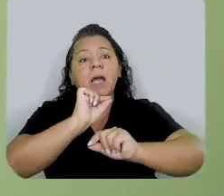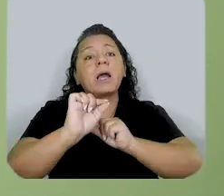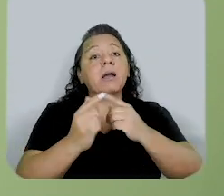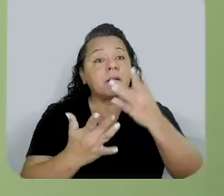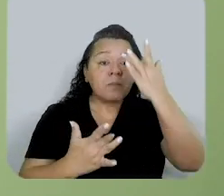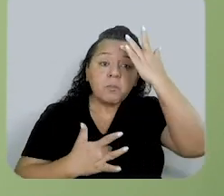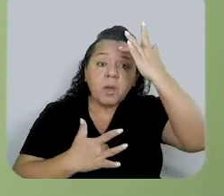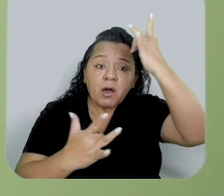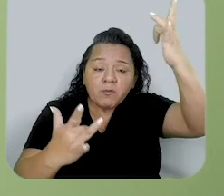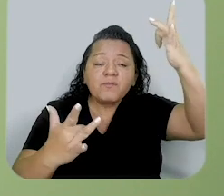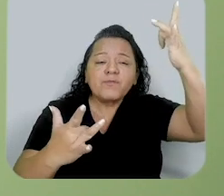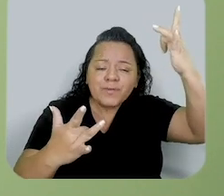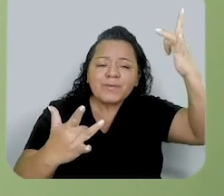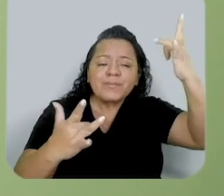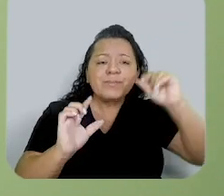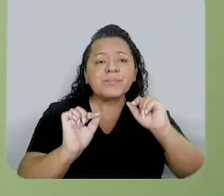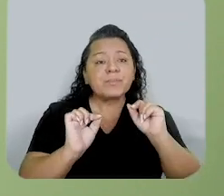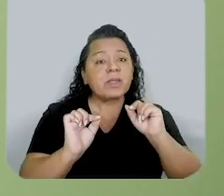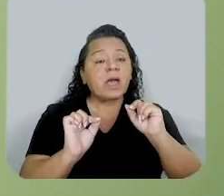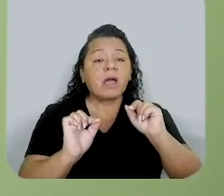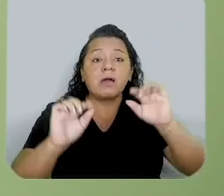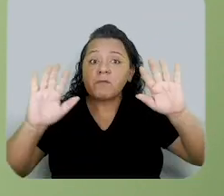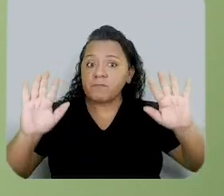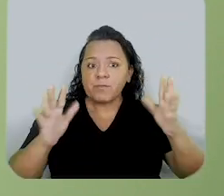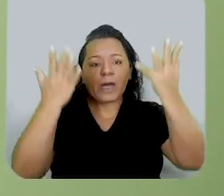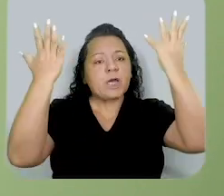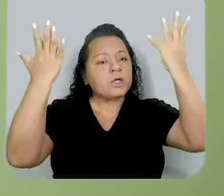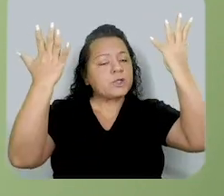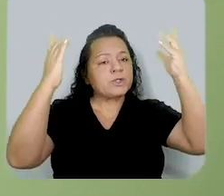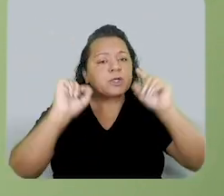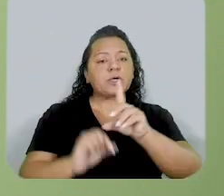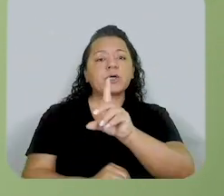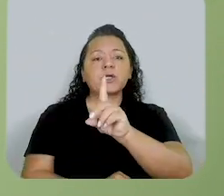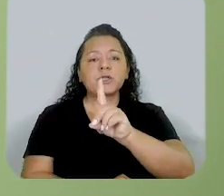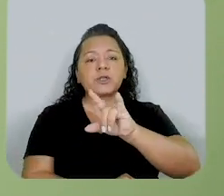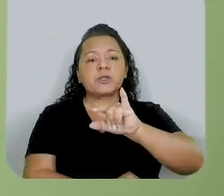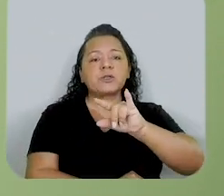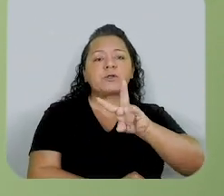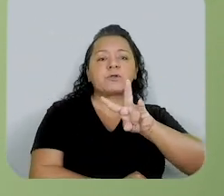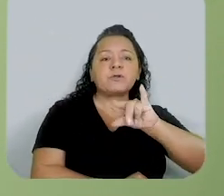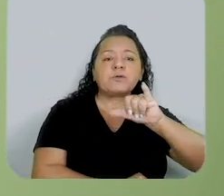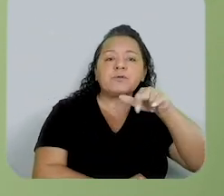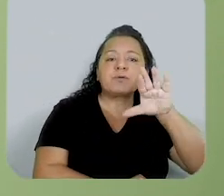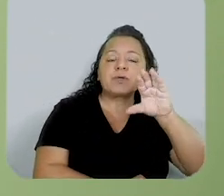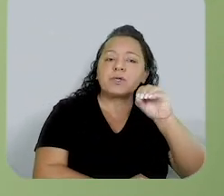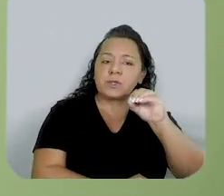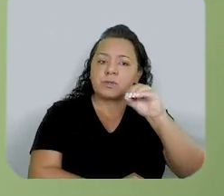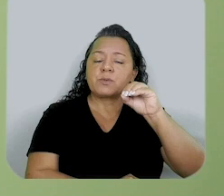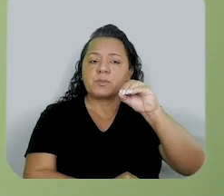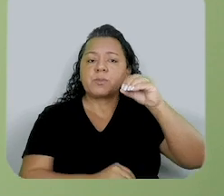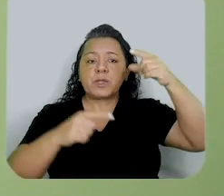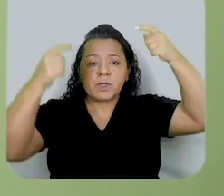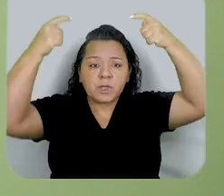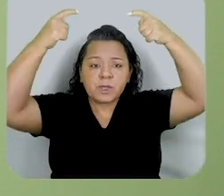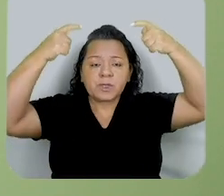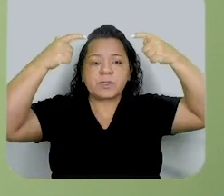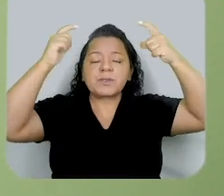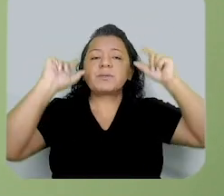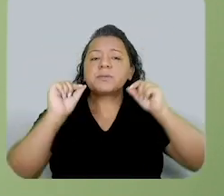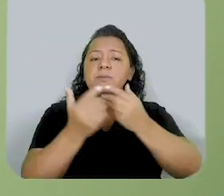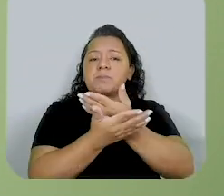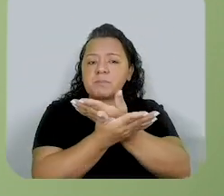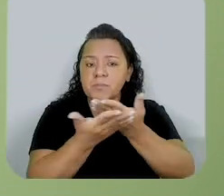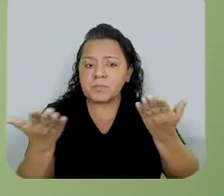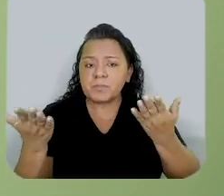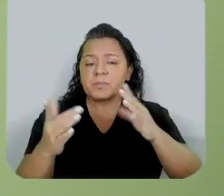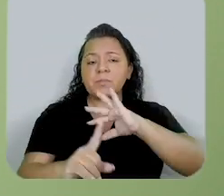com a fé. E a festa do Divino Espírito Santo, ela também não é diferente. Todas as religiões têm uma relação